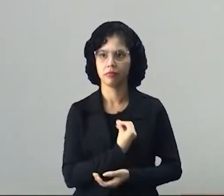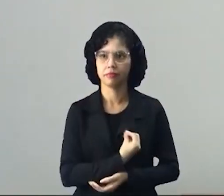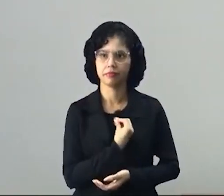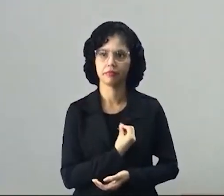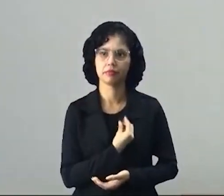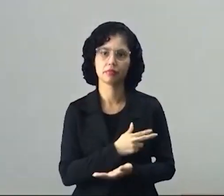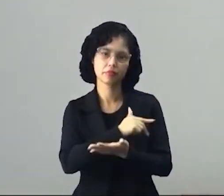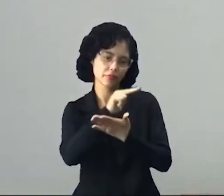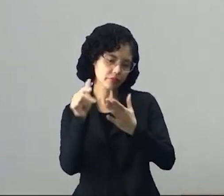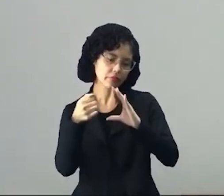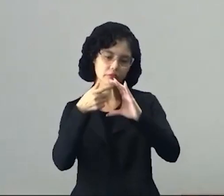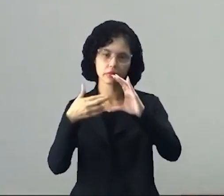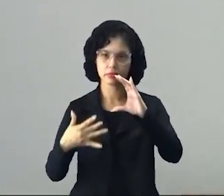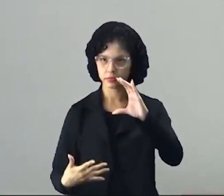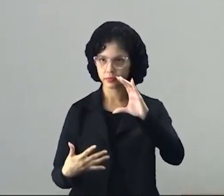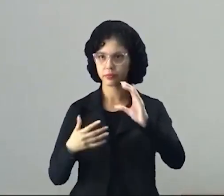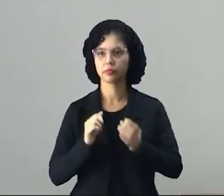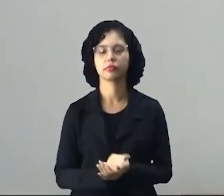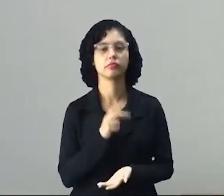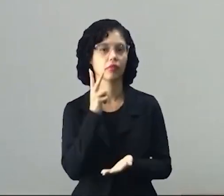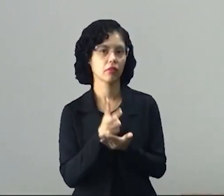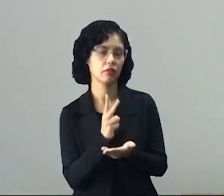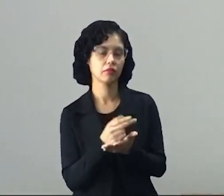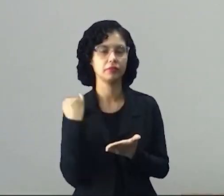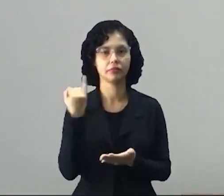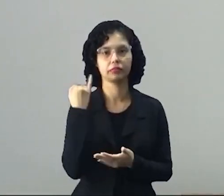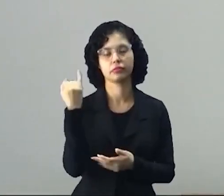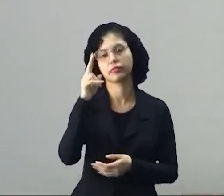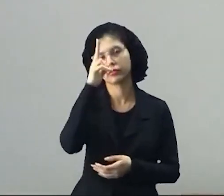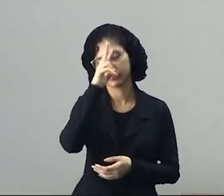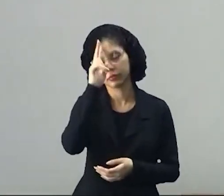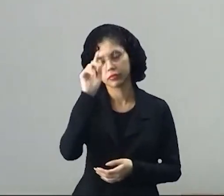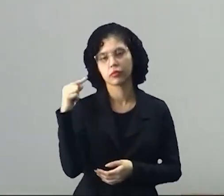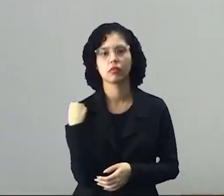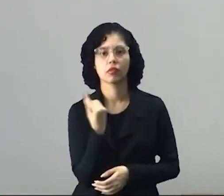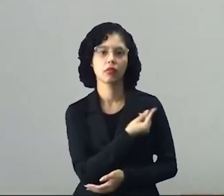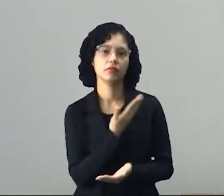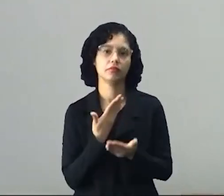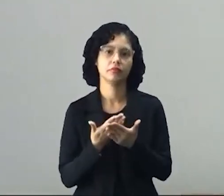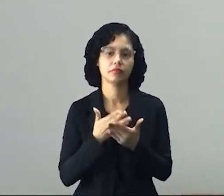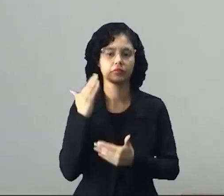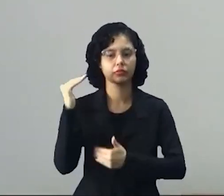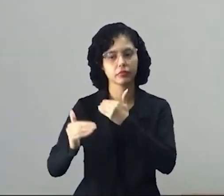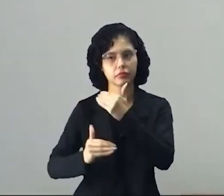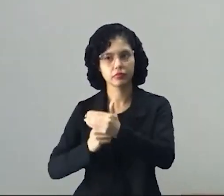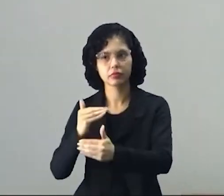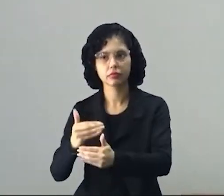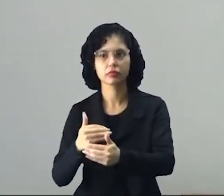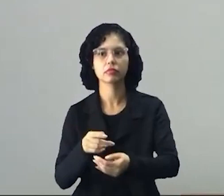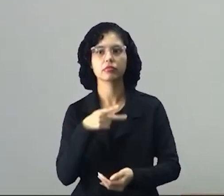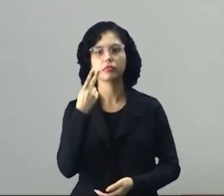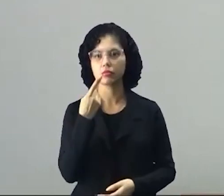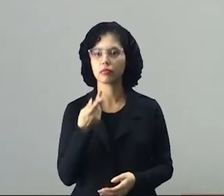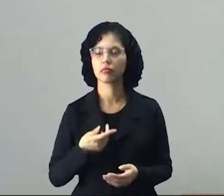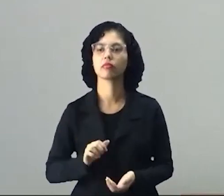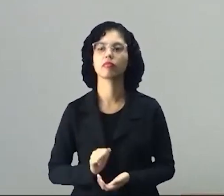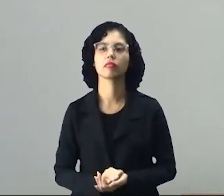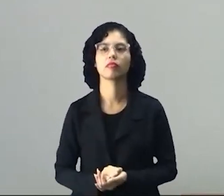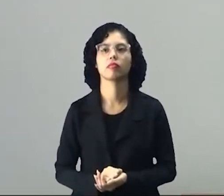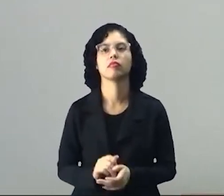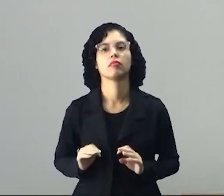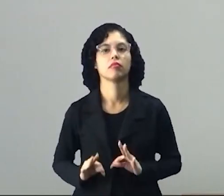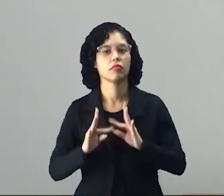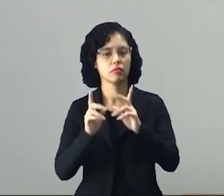e milhares de espécies. É sempre importante também lembrar, na nossa aula de evolução a gente também vai comentar sobre isso,